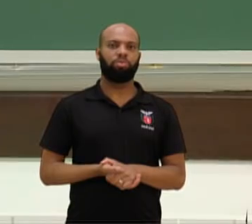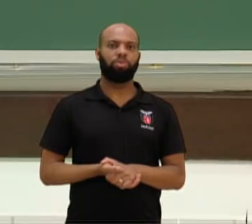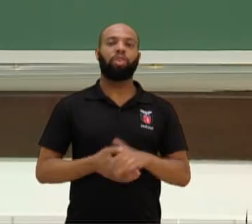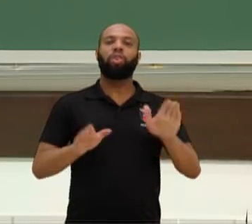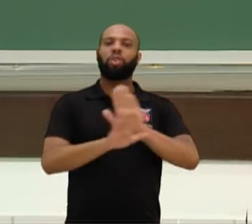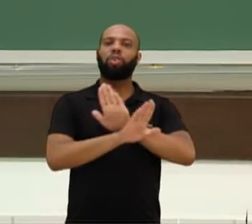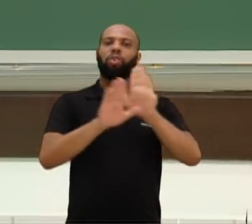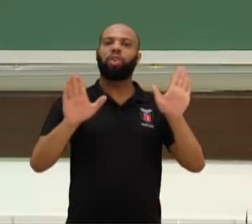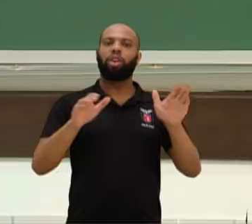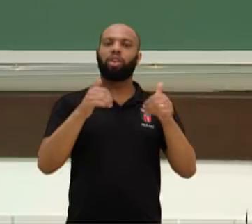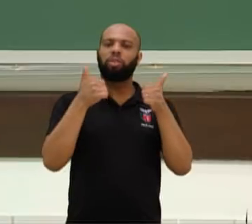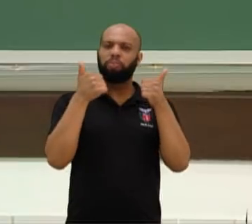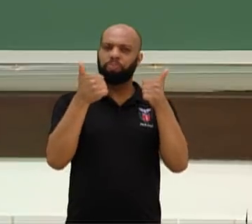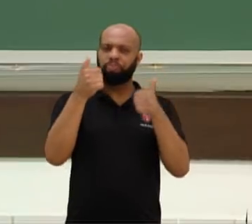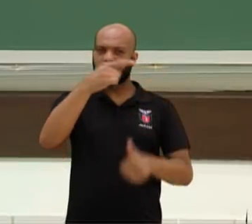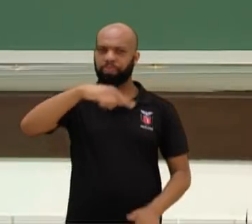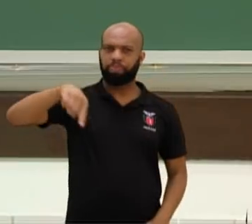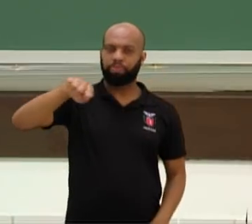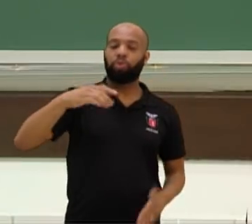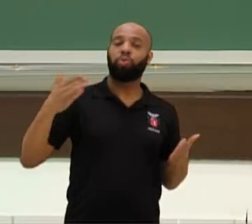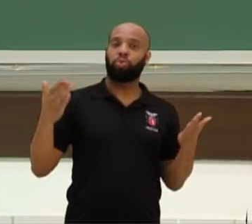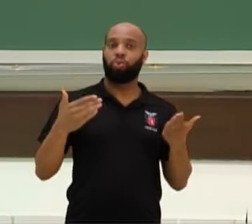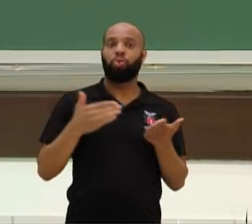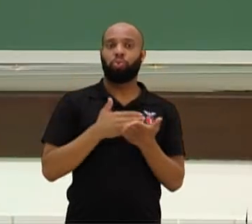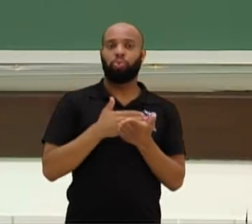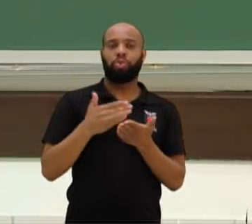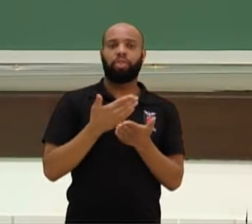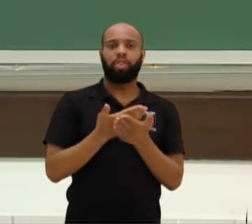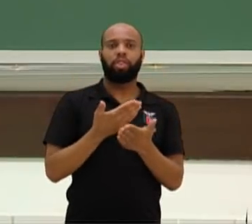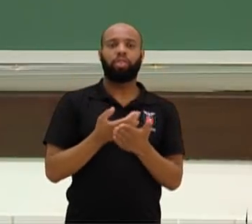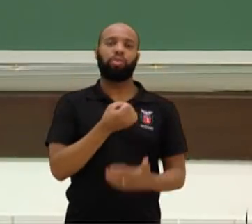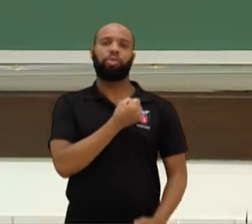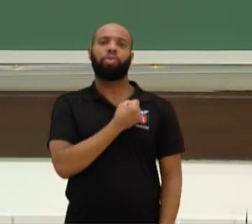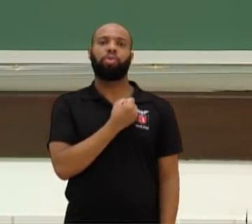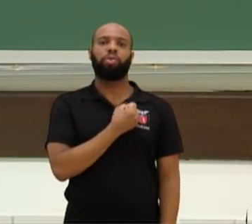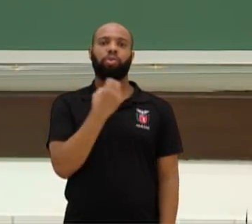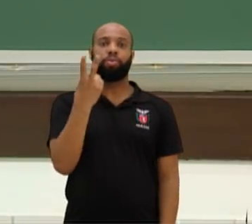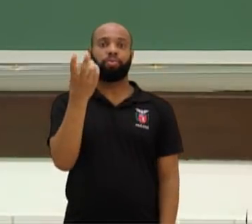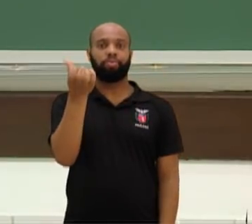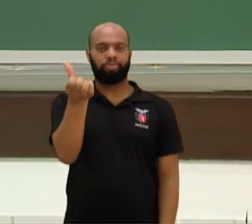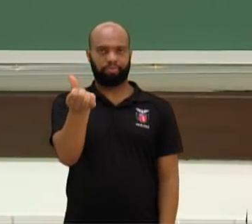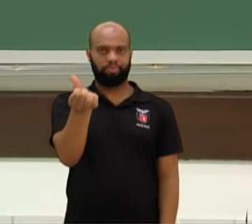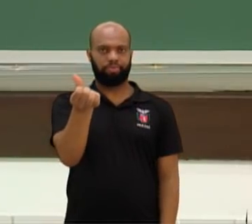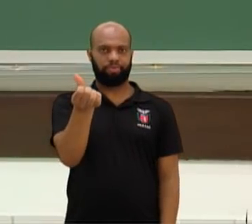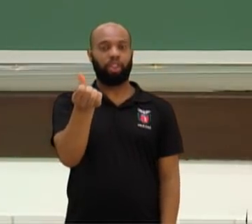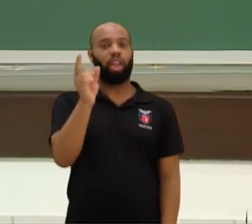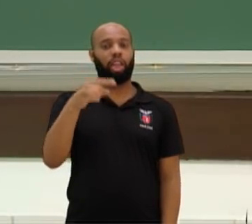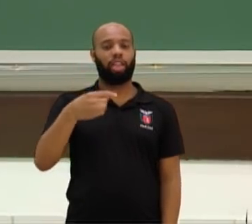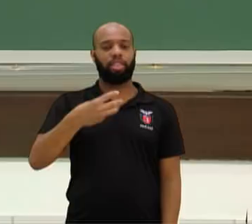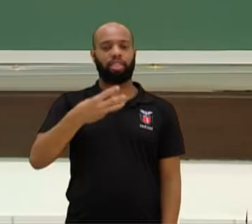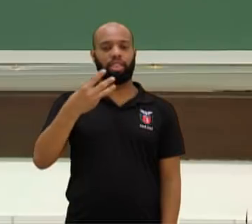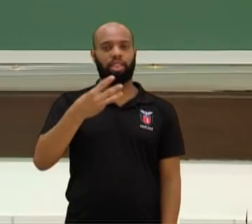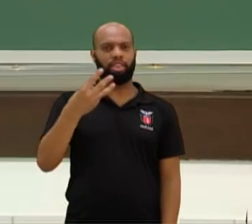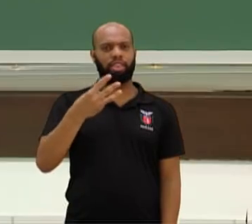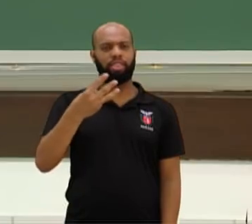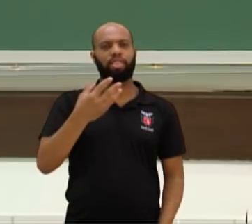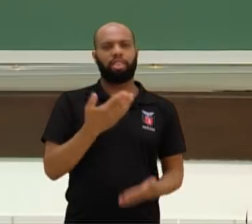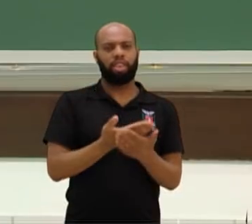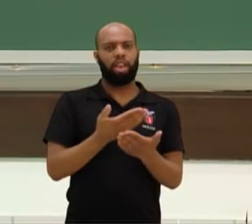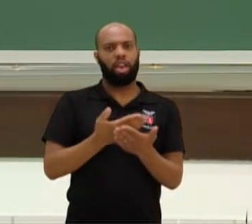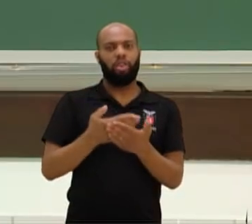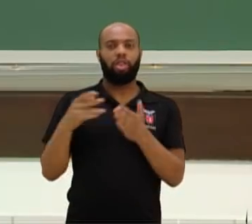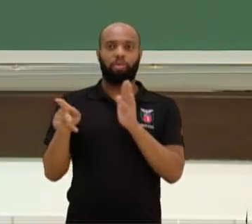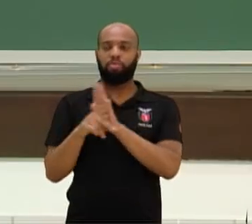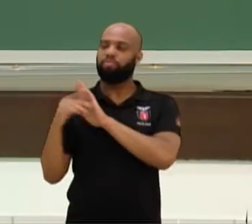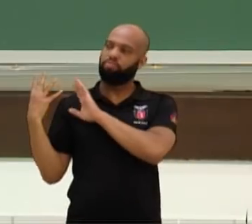Olá pessoal, tudo bem com vocês? Hoje a gente vai começar a nossa aula de número 26, nossa terceira e última aula de retomada